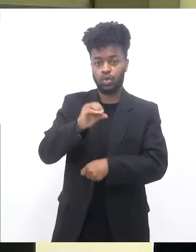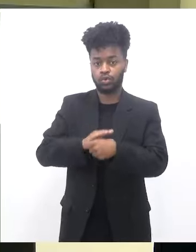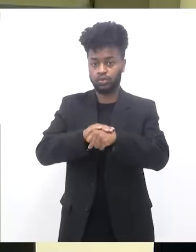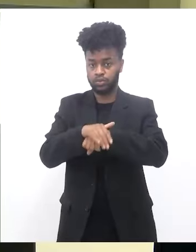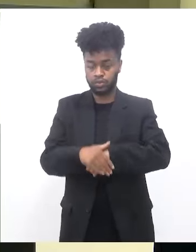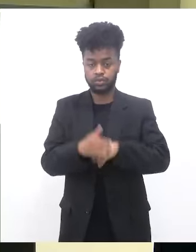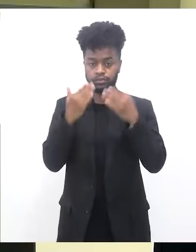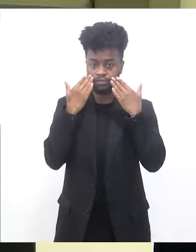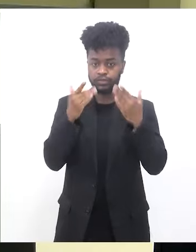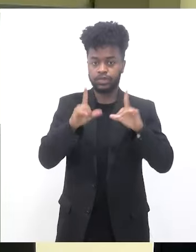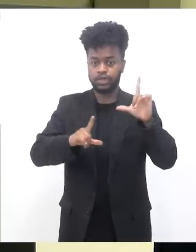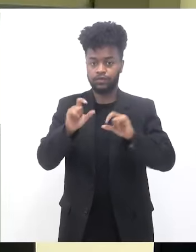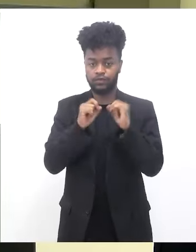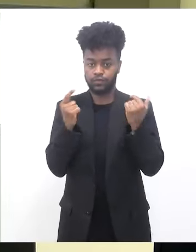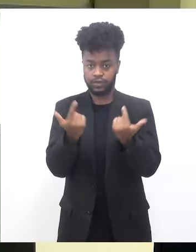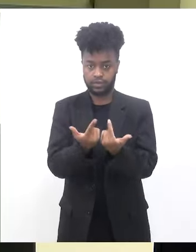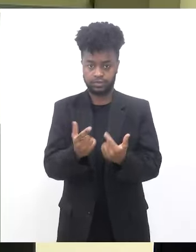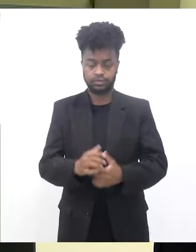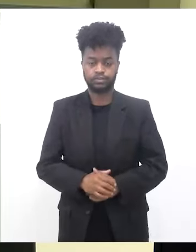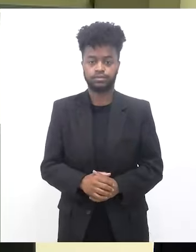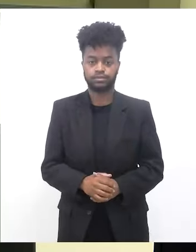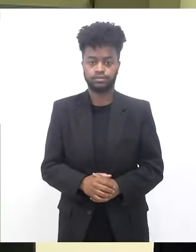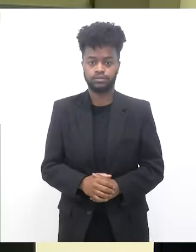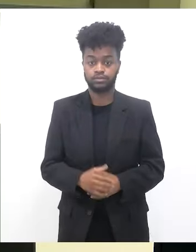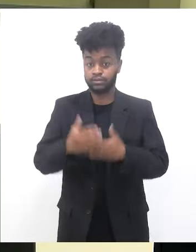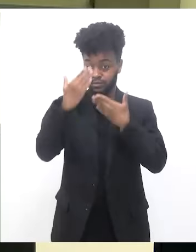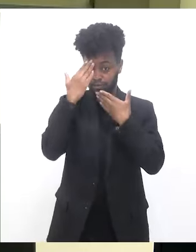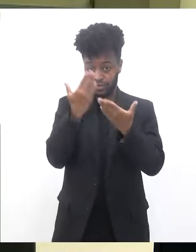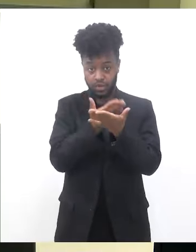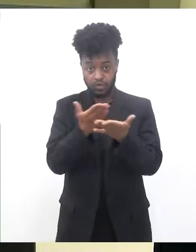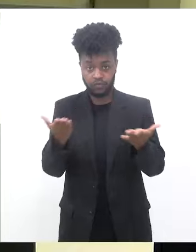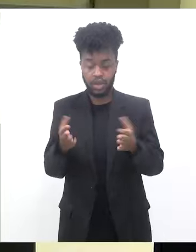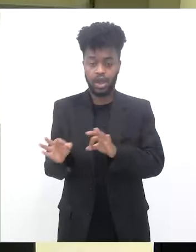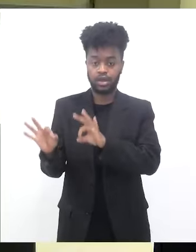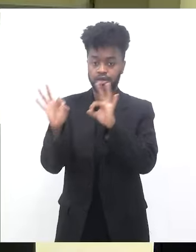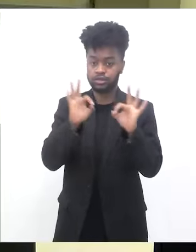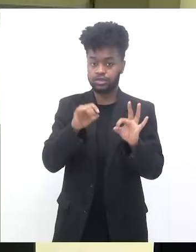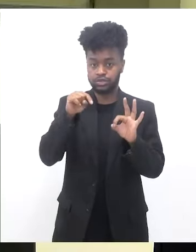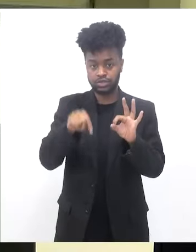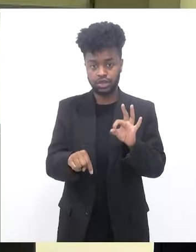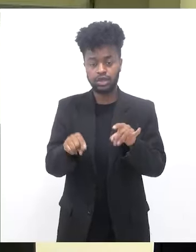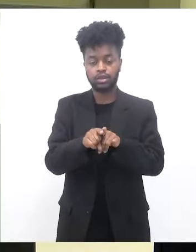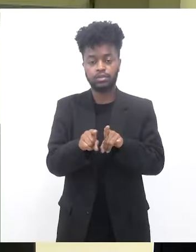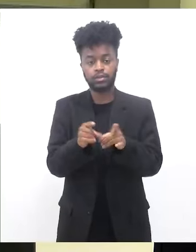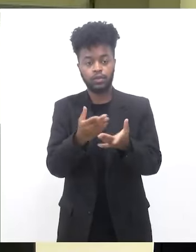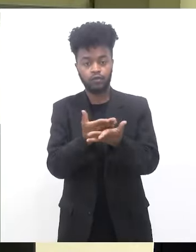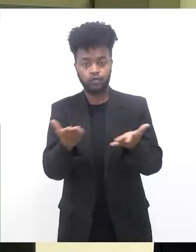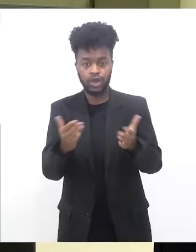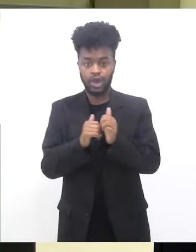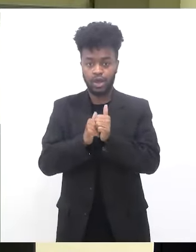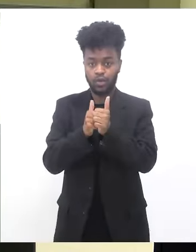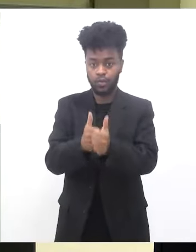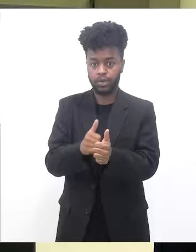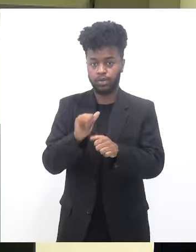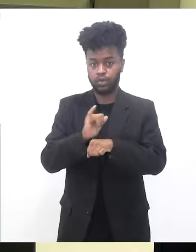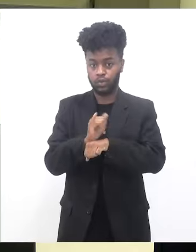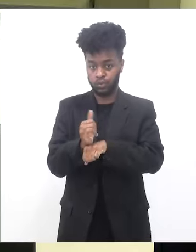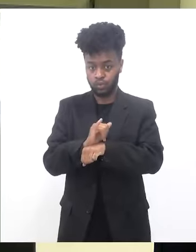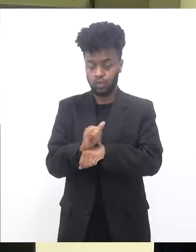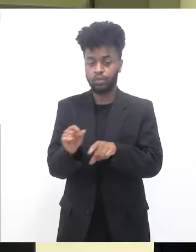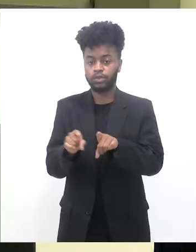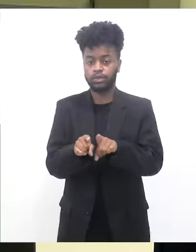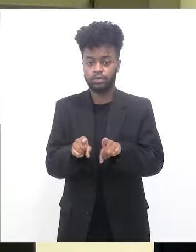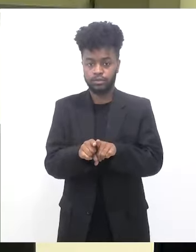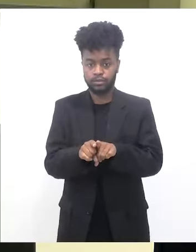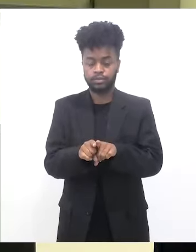noite na TV Alerj. Nosso muito obrigado a você que nos assiste, a você que está acompanhando pelo YouTube também,